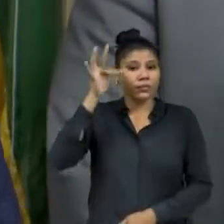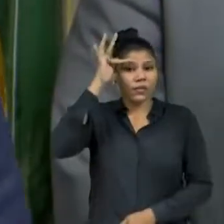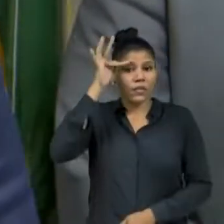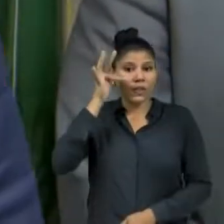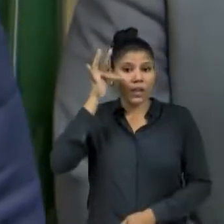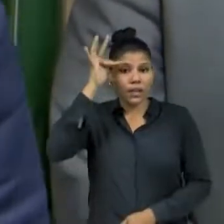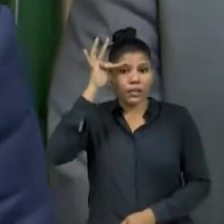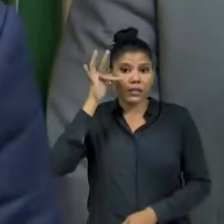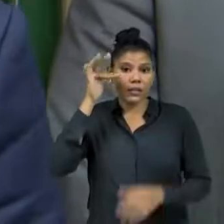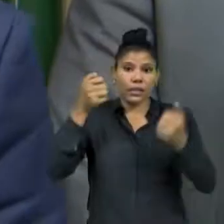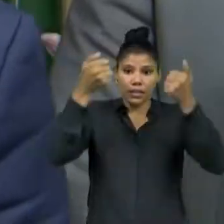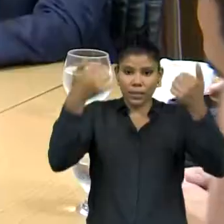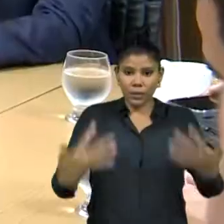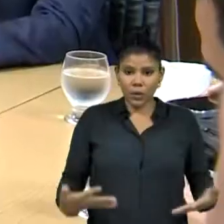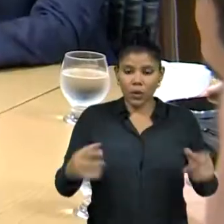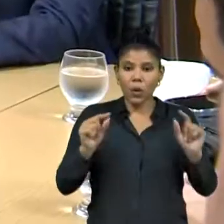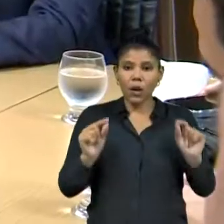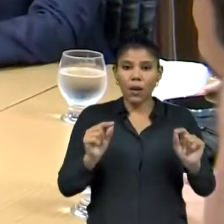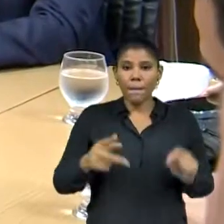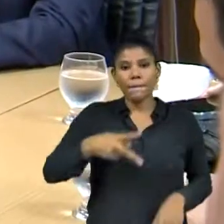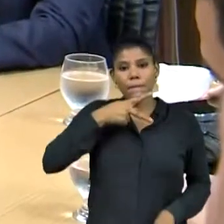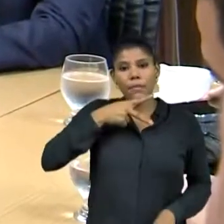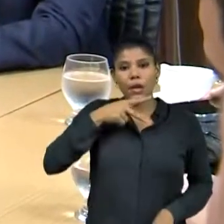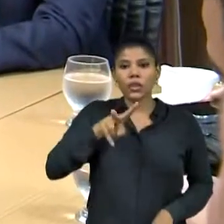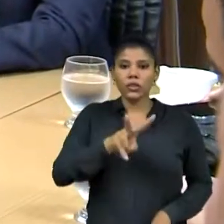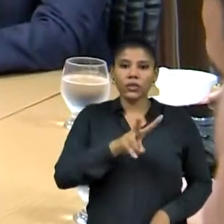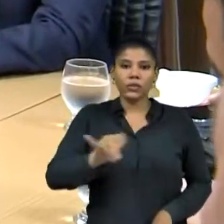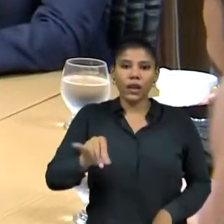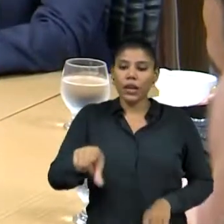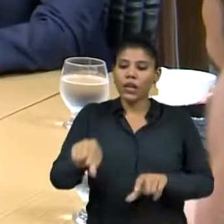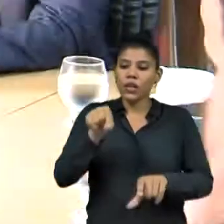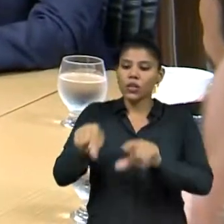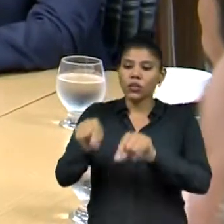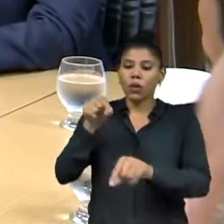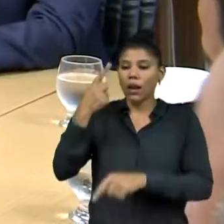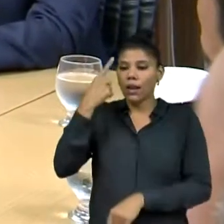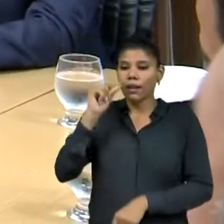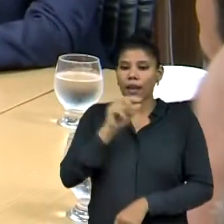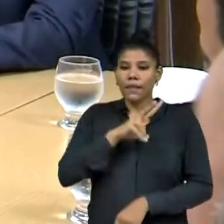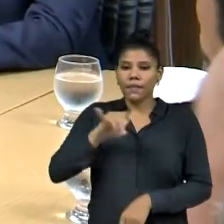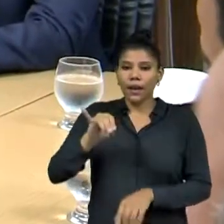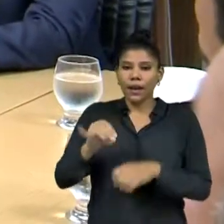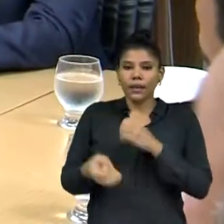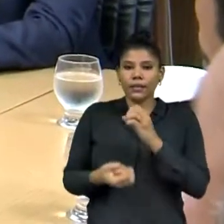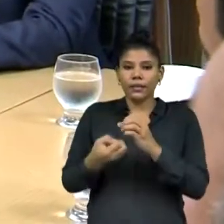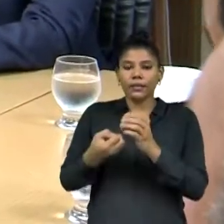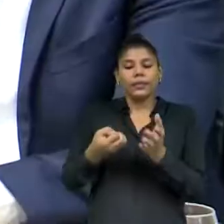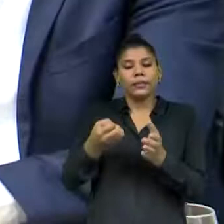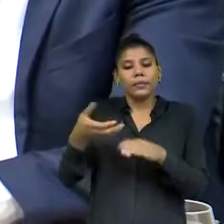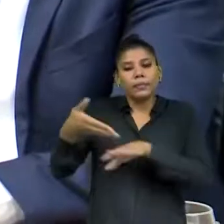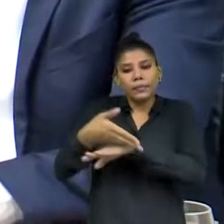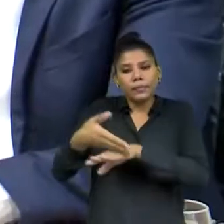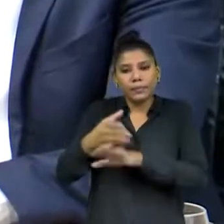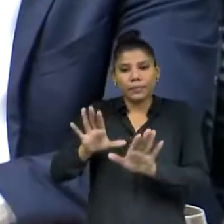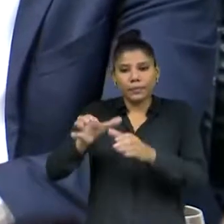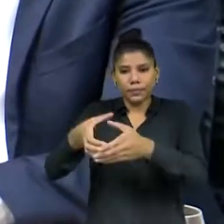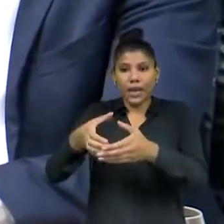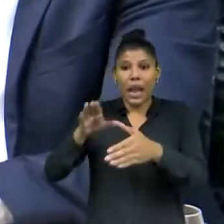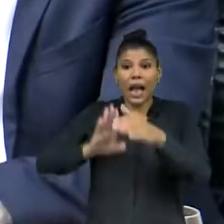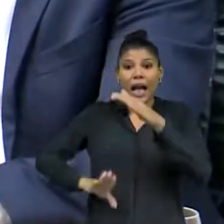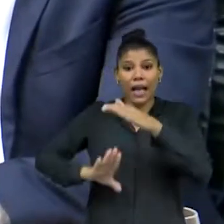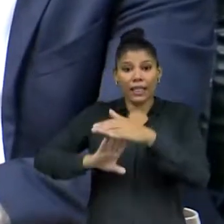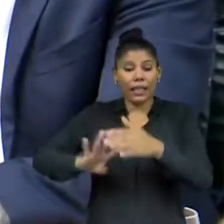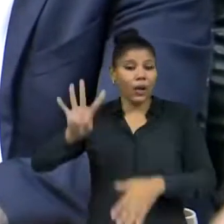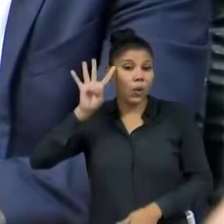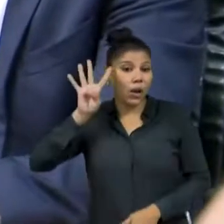que os partidos devem indicar os membros da comissão que irá acompanhar o caso até esta quarta-feira. Ele enfatiza que